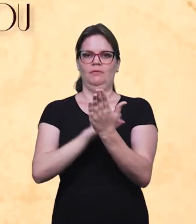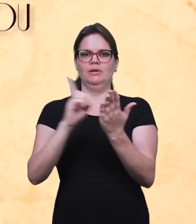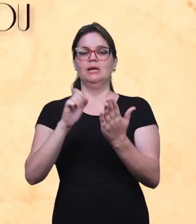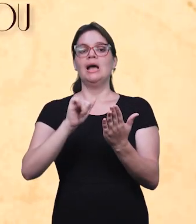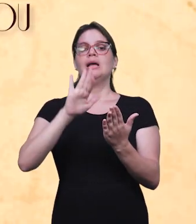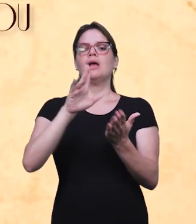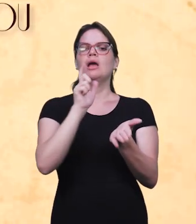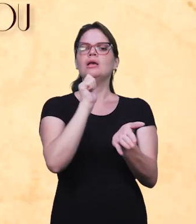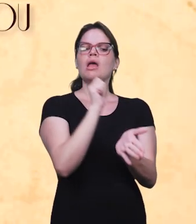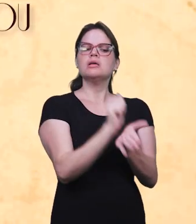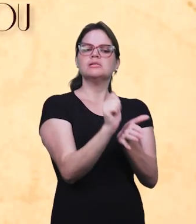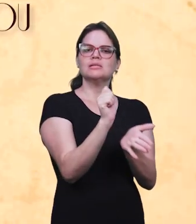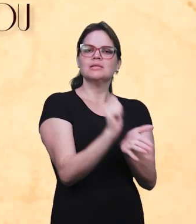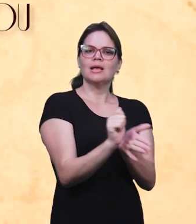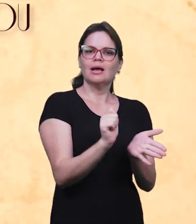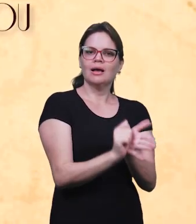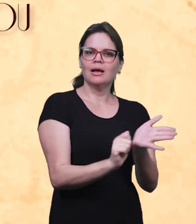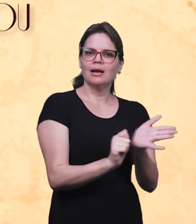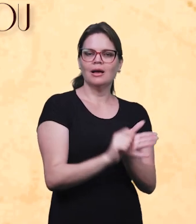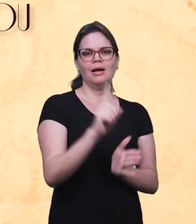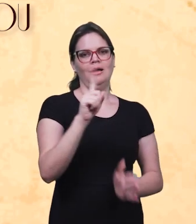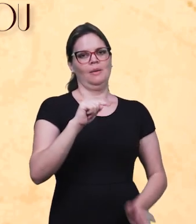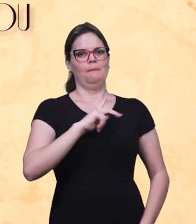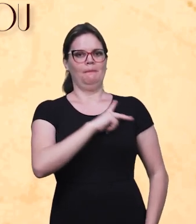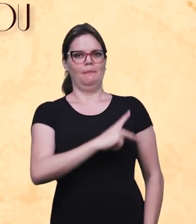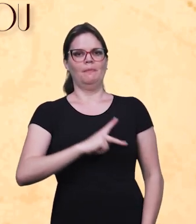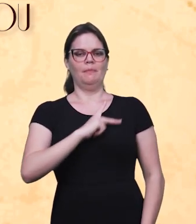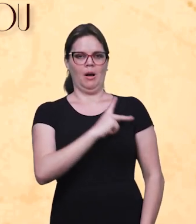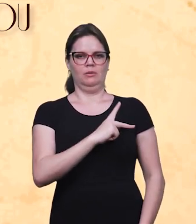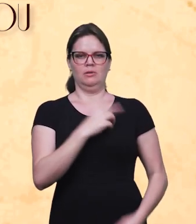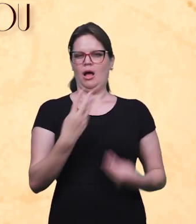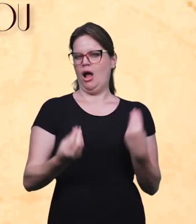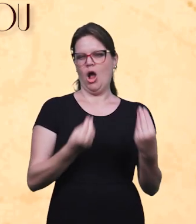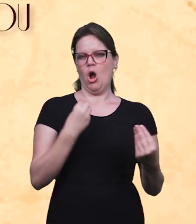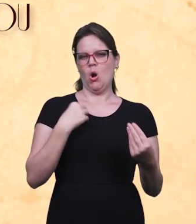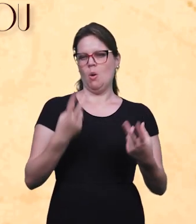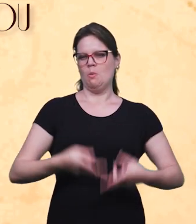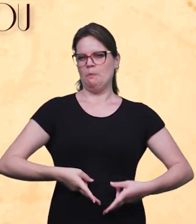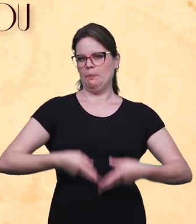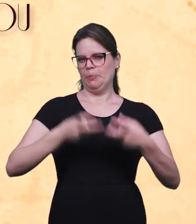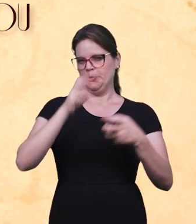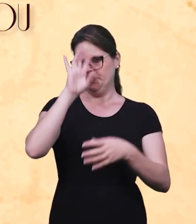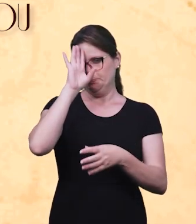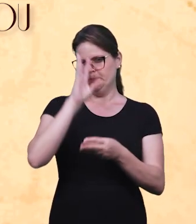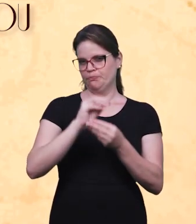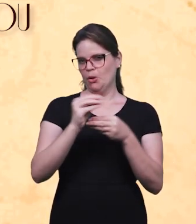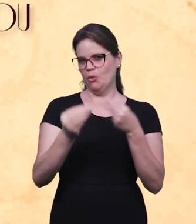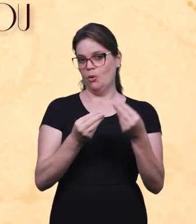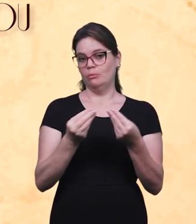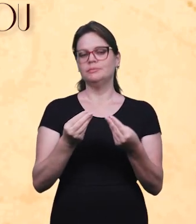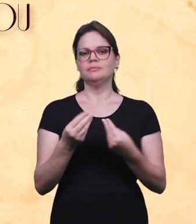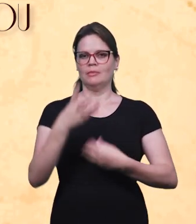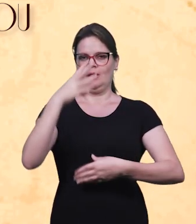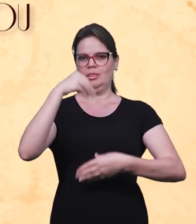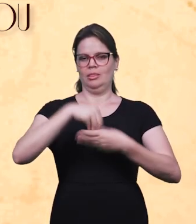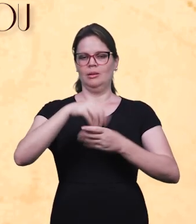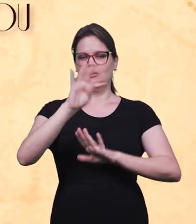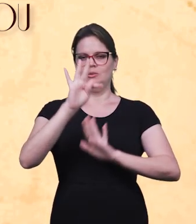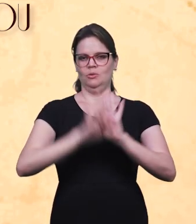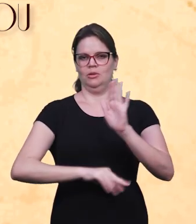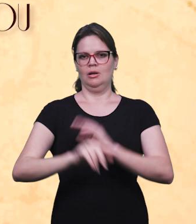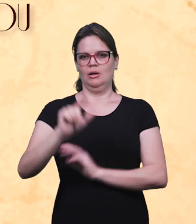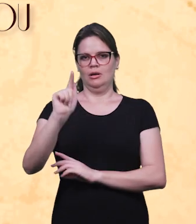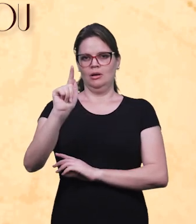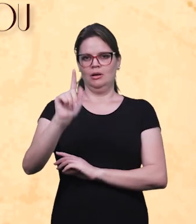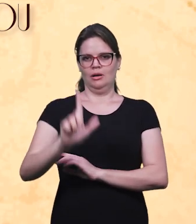em Gálatas, no capítulo 1. Paulo então vai dar a sua autoria, dizendo: